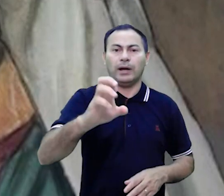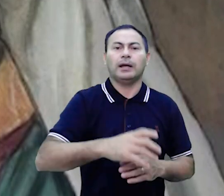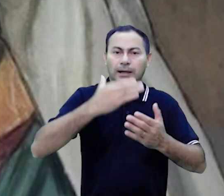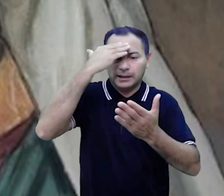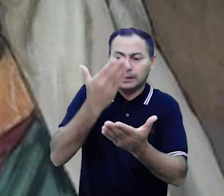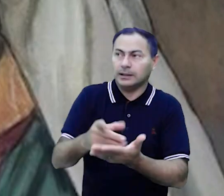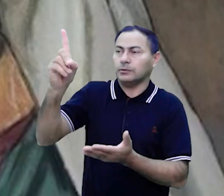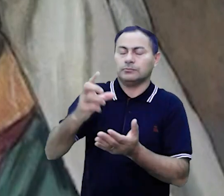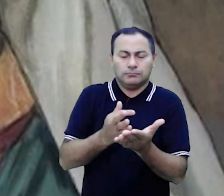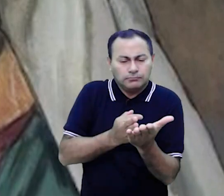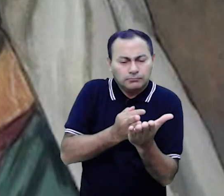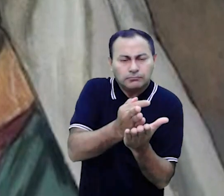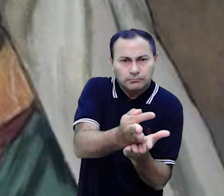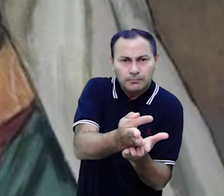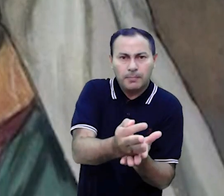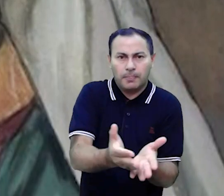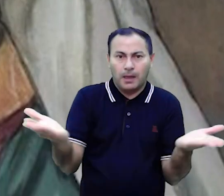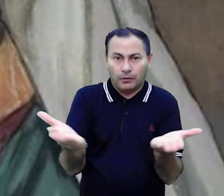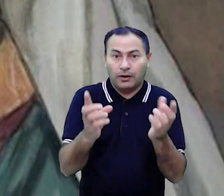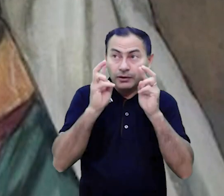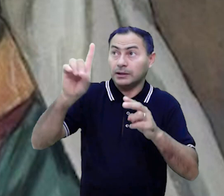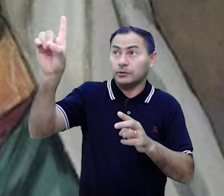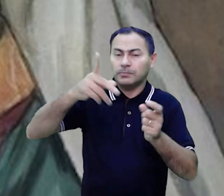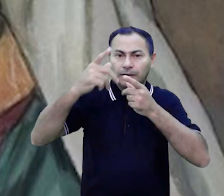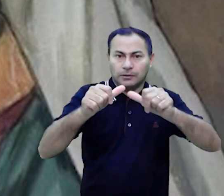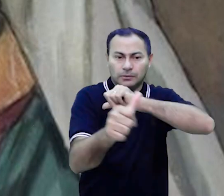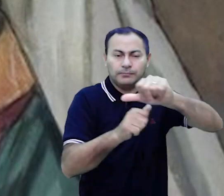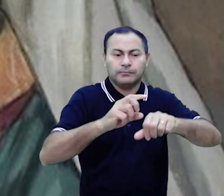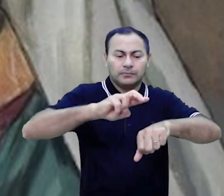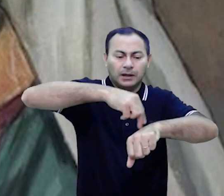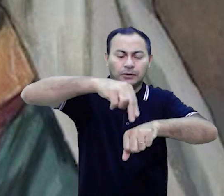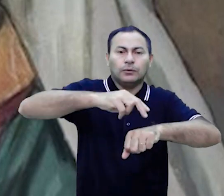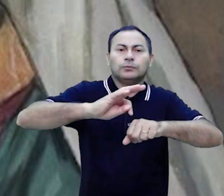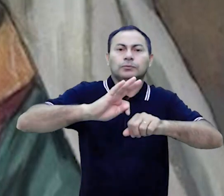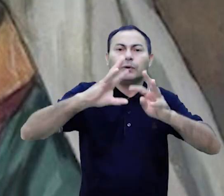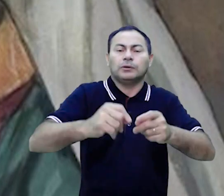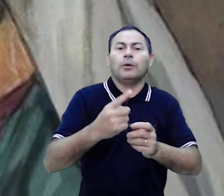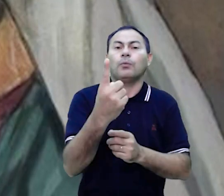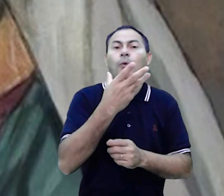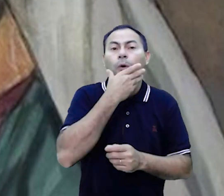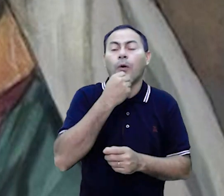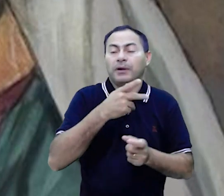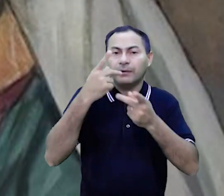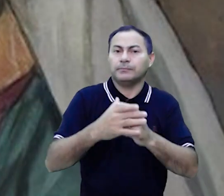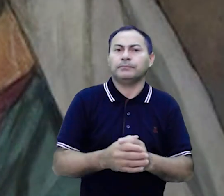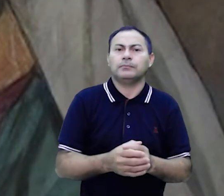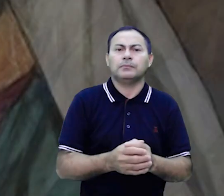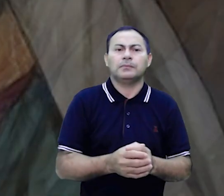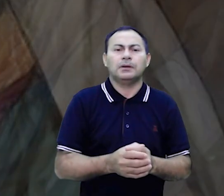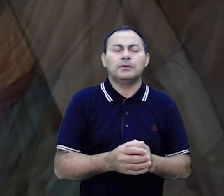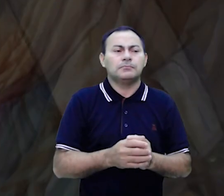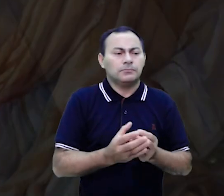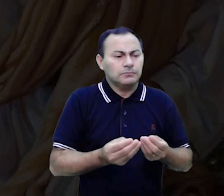Deus e o seguiram incondicionalmente. Agora vemos Deus falando que trocaria a nação inteira por um homem apenas. Ele